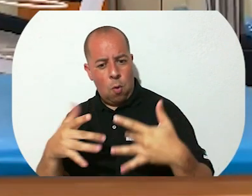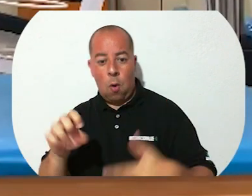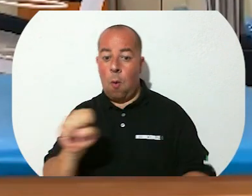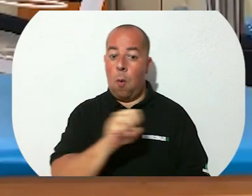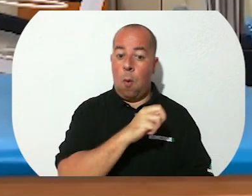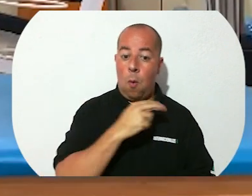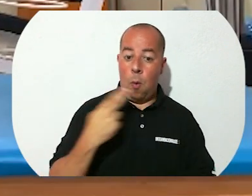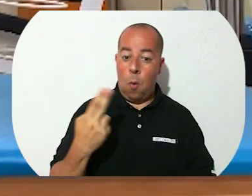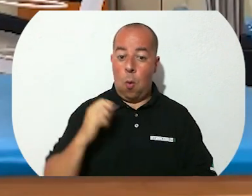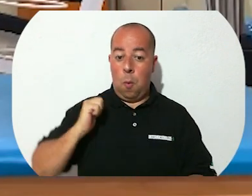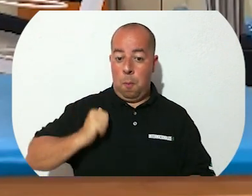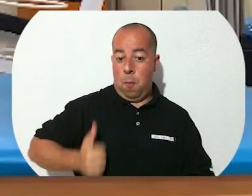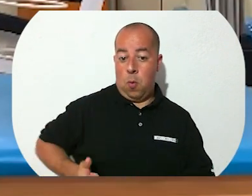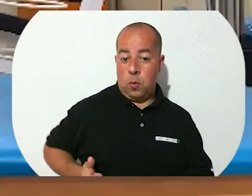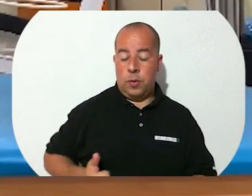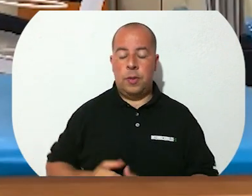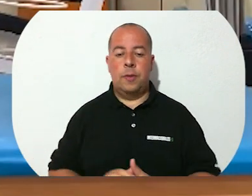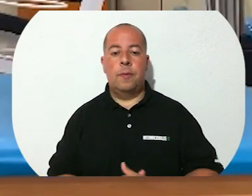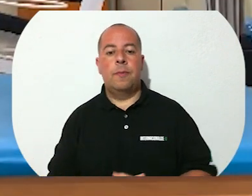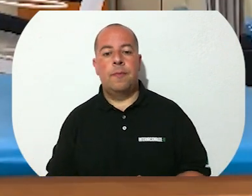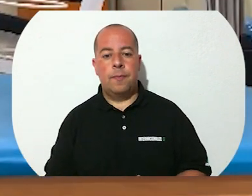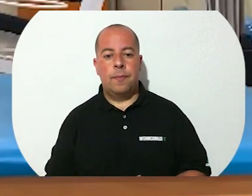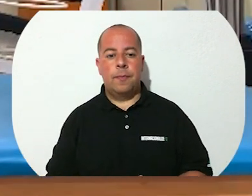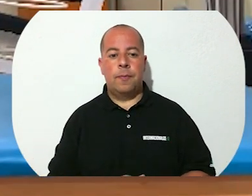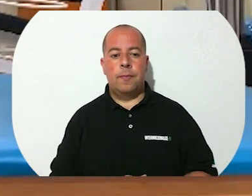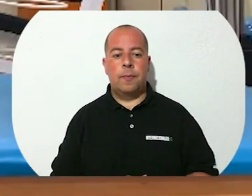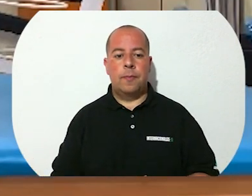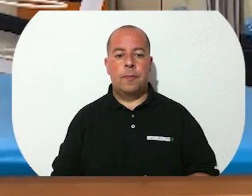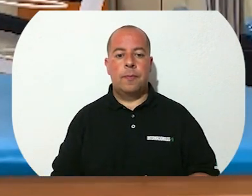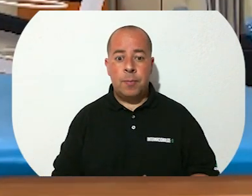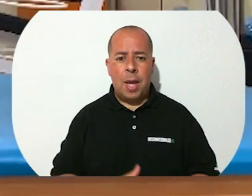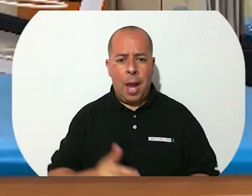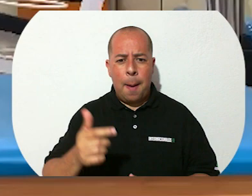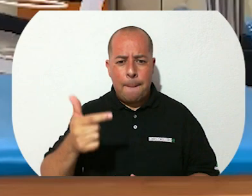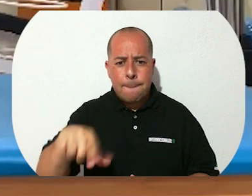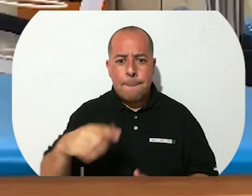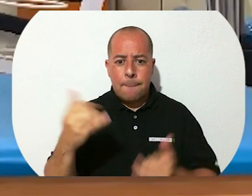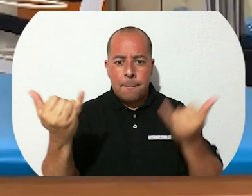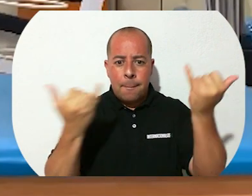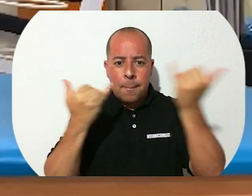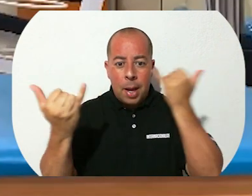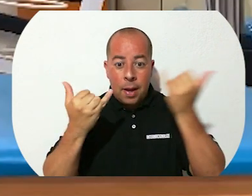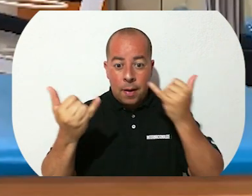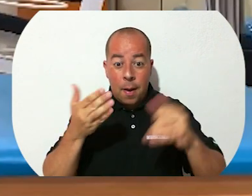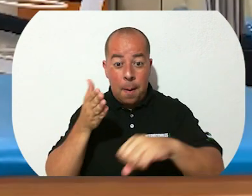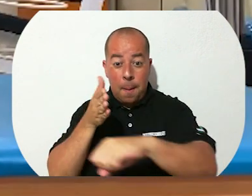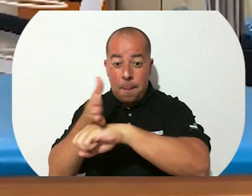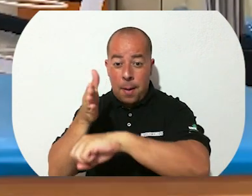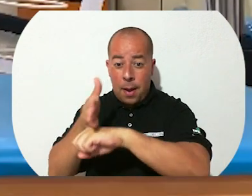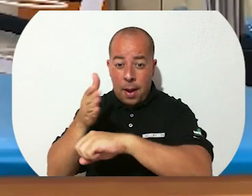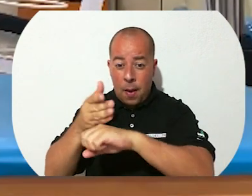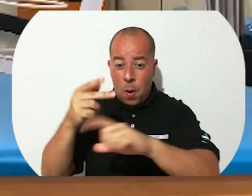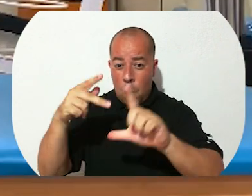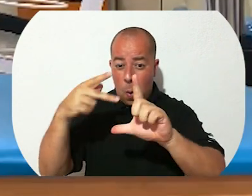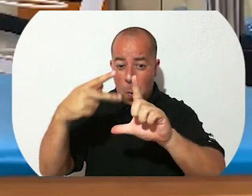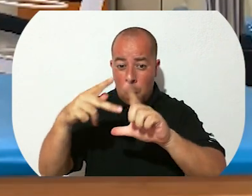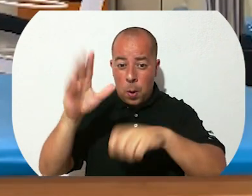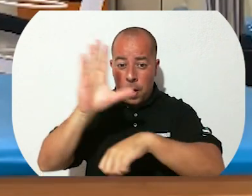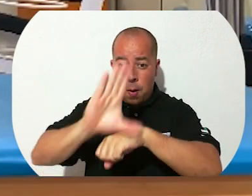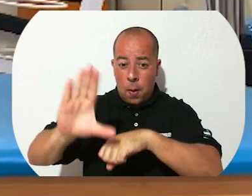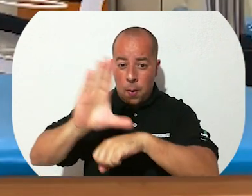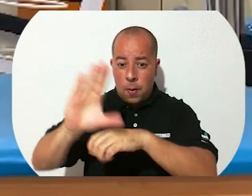de forma voluntária ou como bolsista de graduação. Para mais informações,